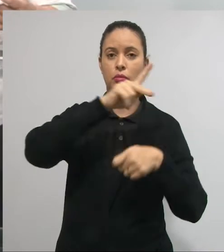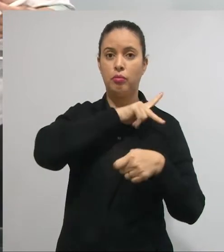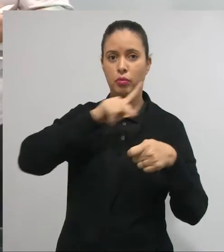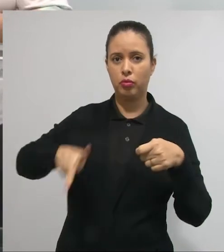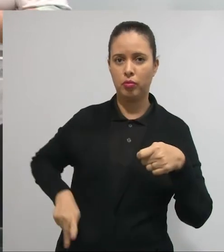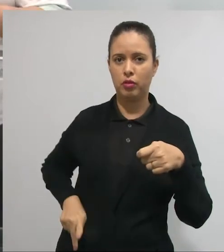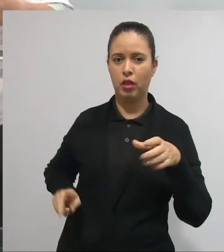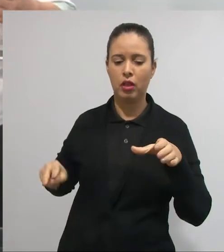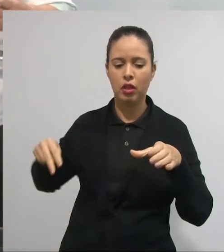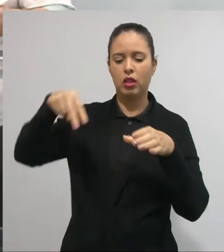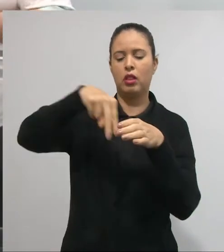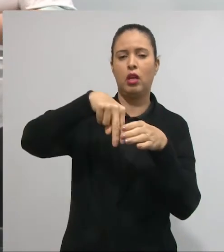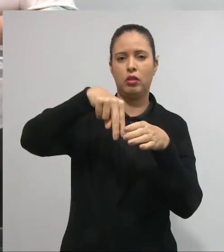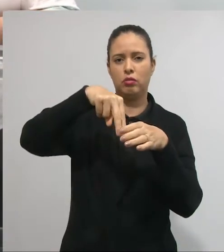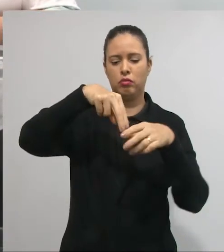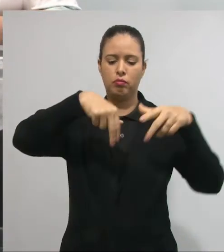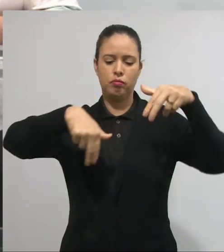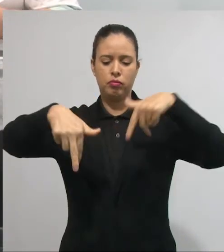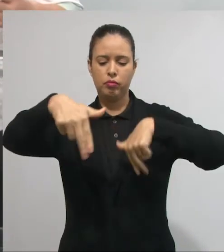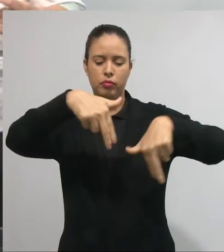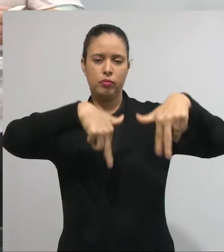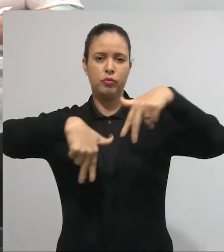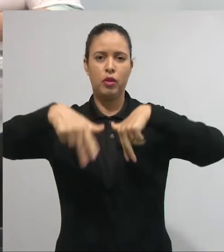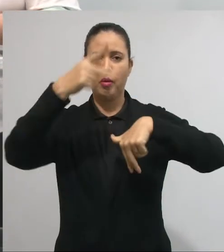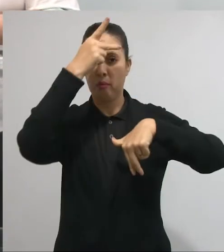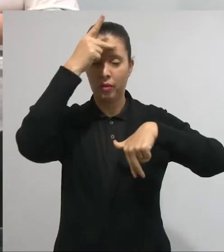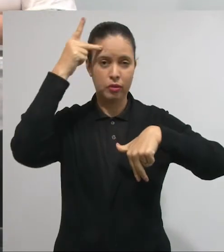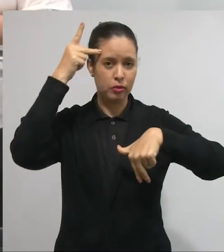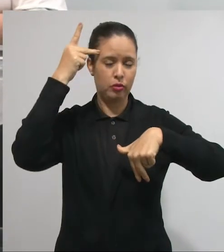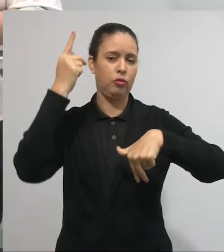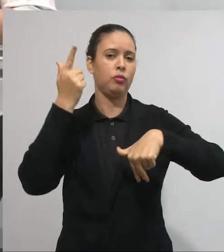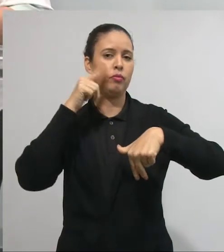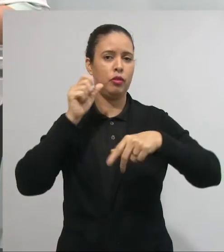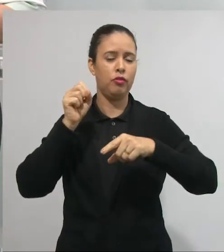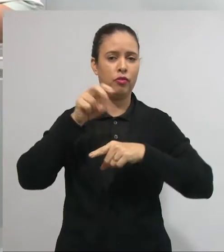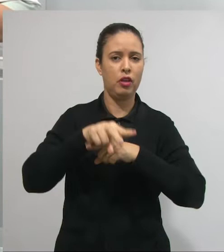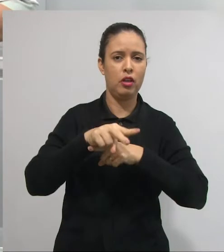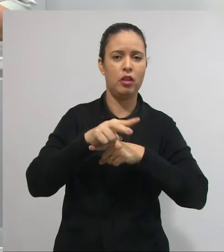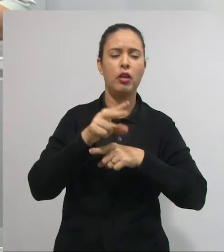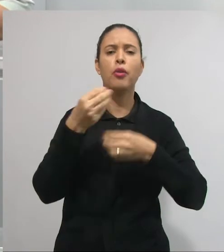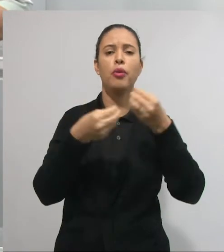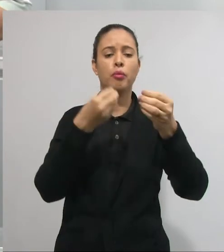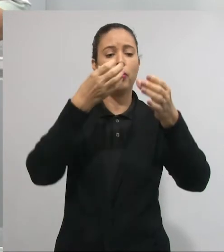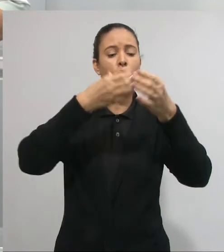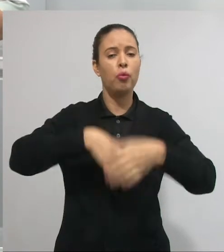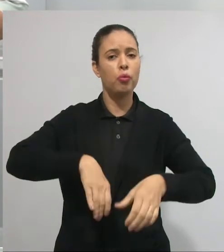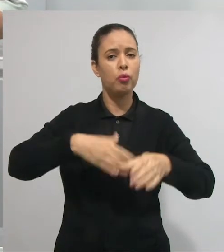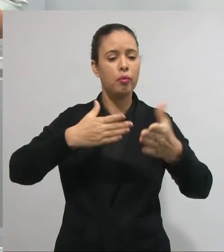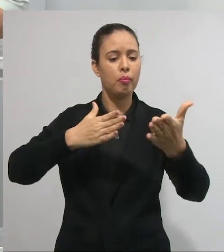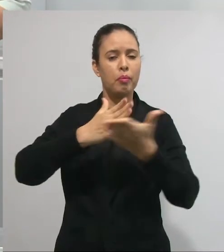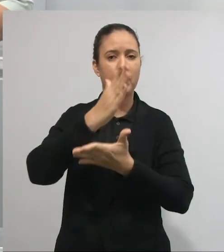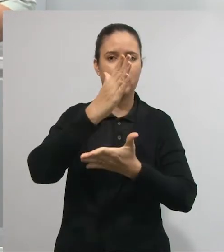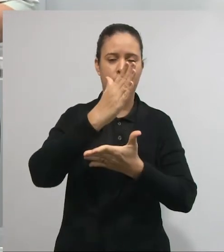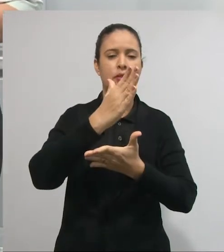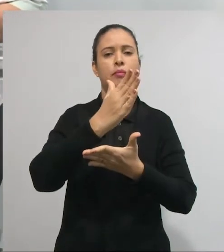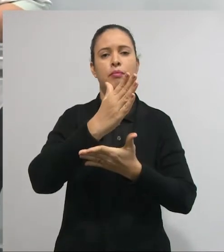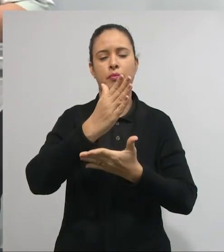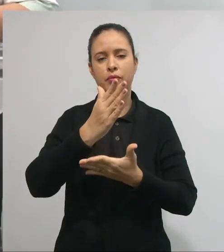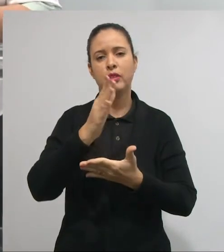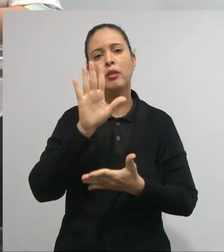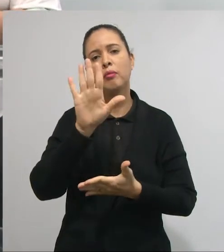Nós sabemos que hoje em dia existem concursos, né, para admitir aqueles que são mais efetivos, mas também